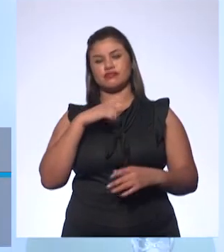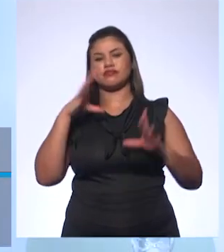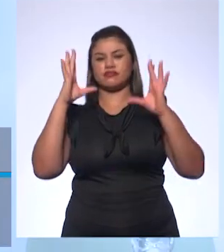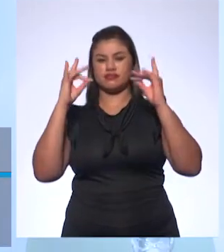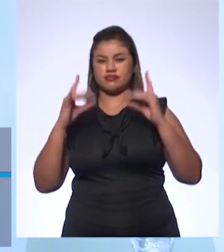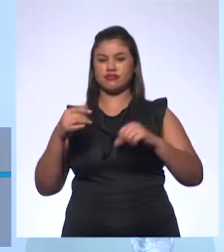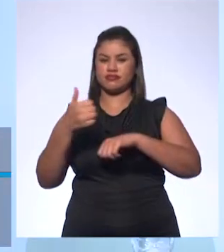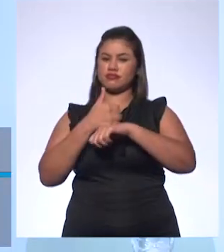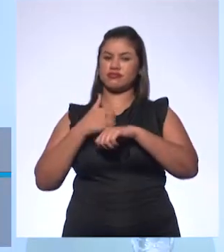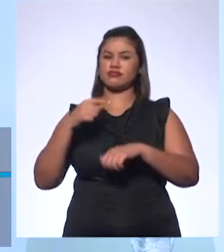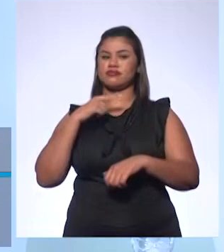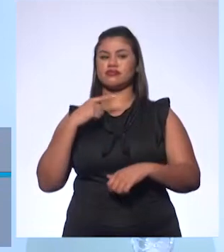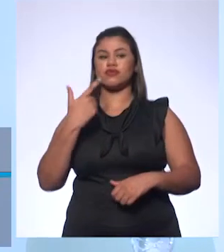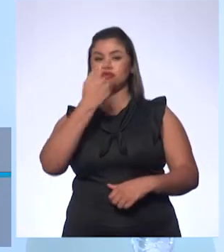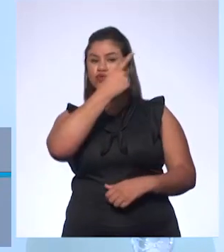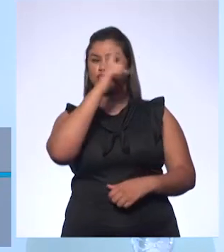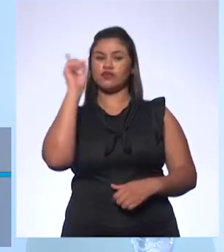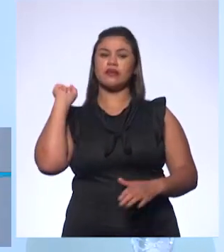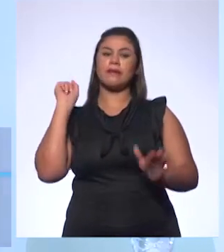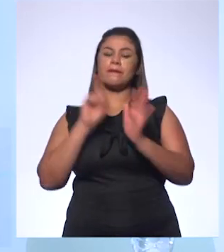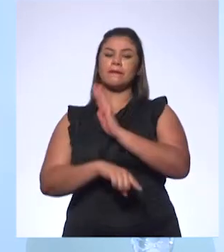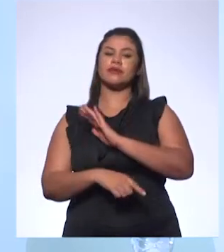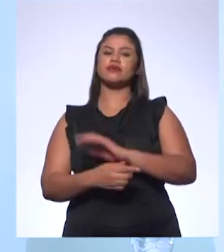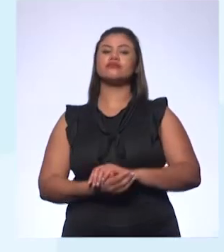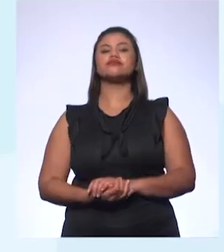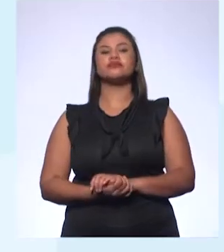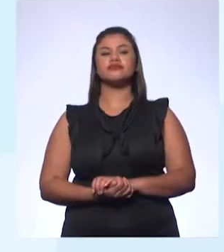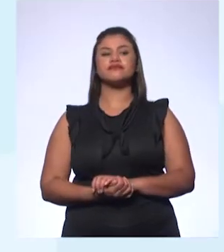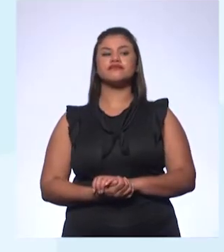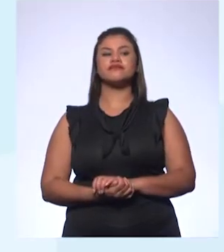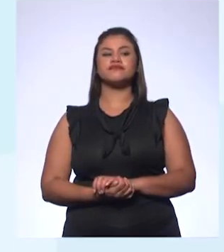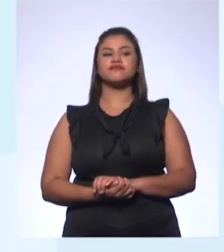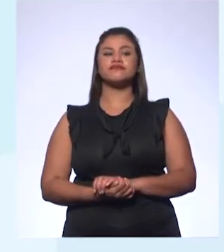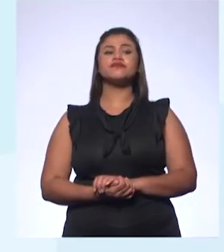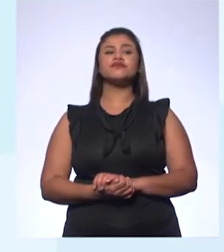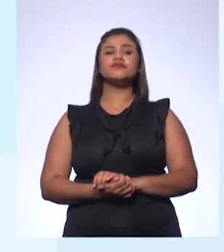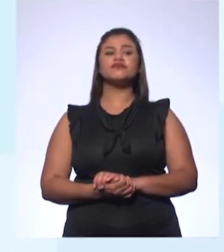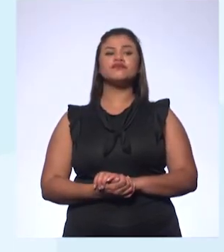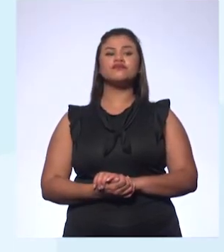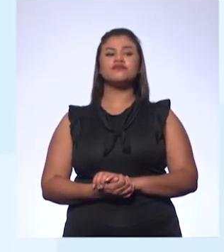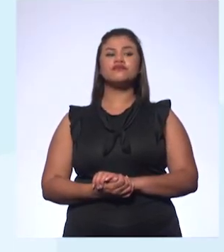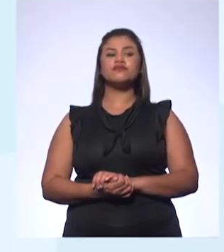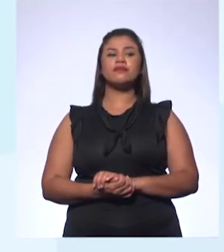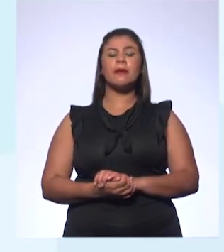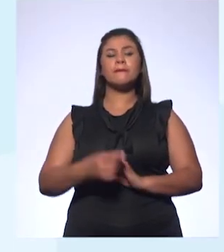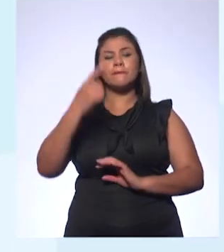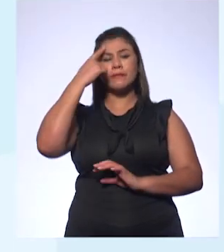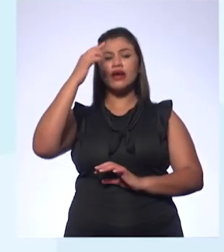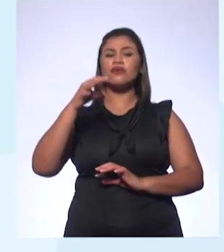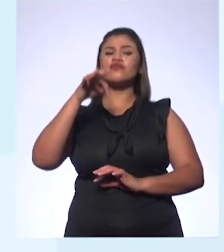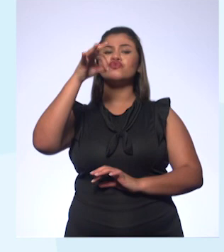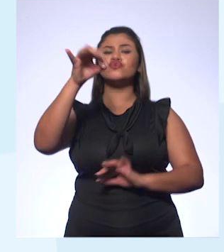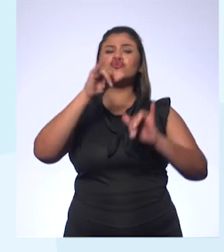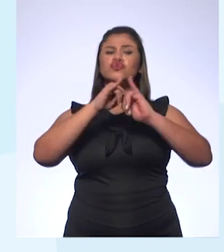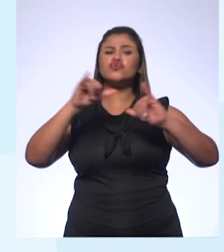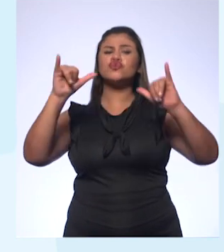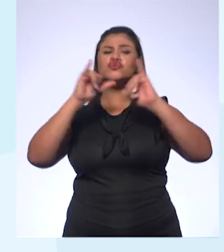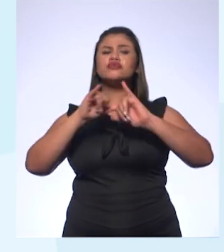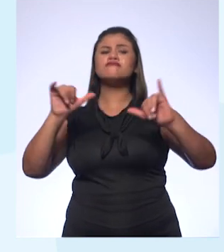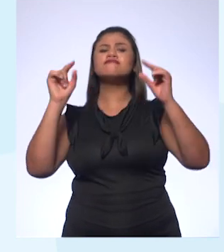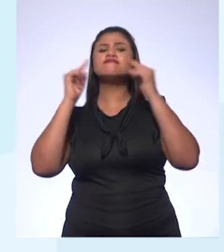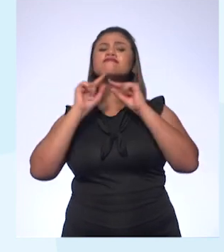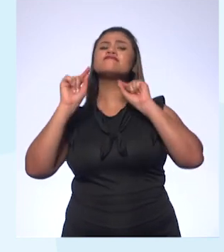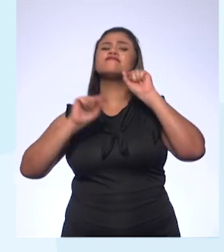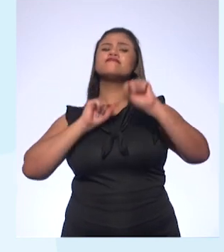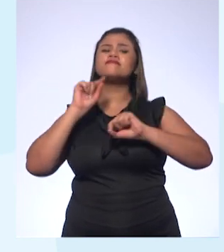especialistas verdade. ali. Então vamos para a última pergunta de hoje. Qual notícia você espera que seja veiculada pela